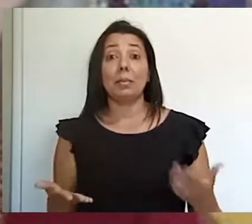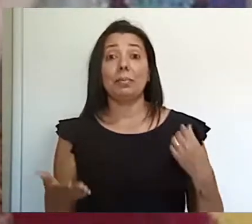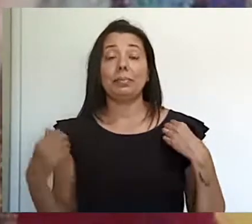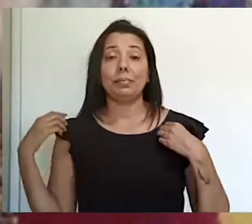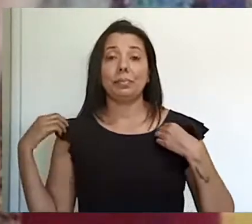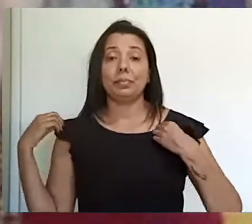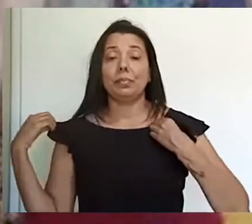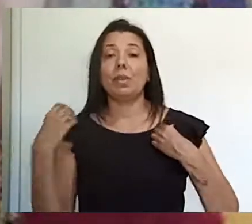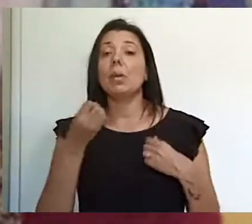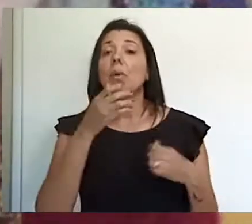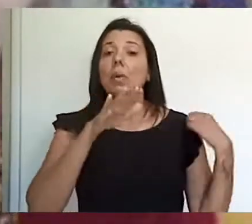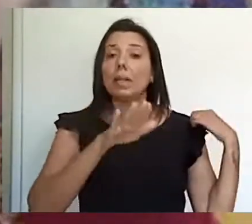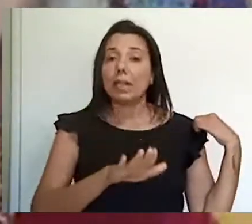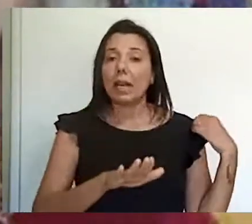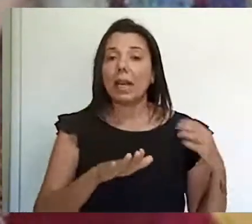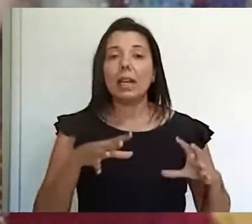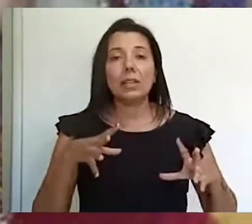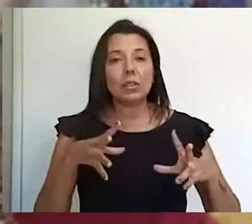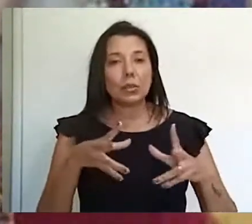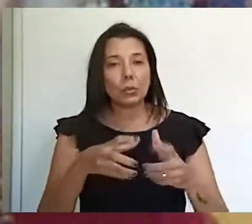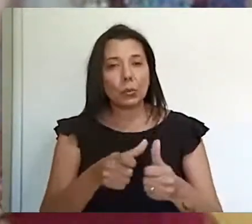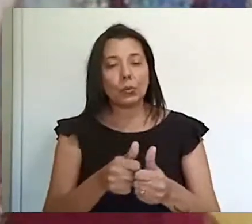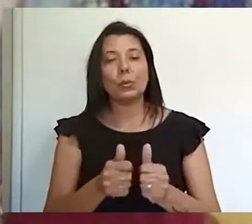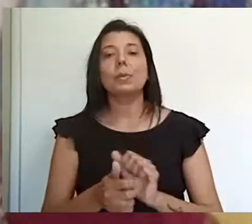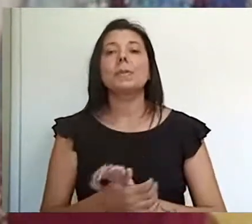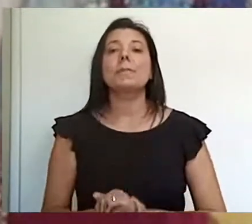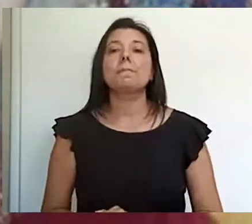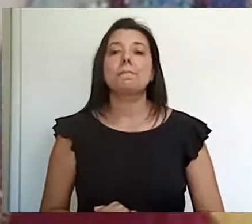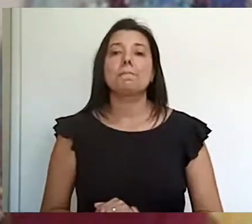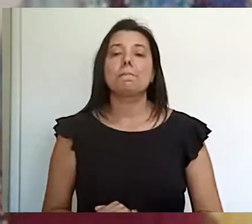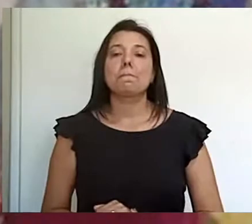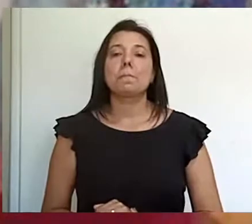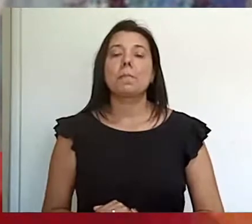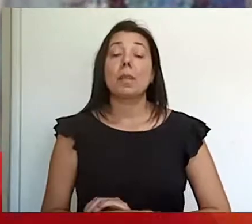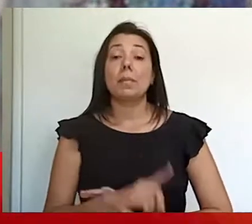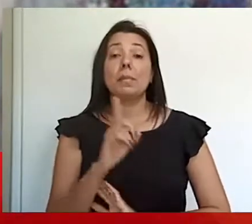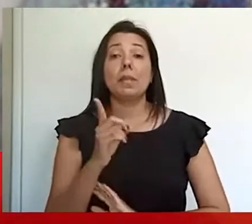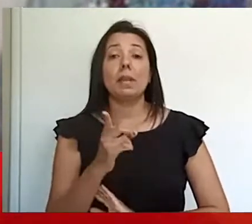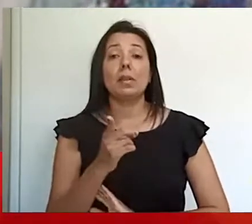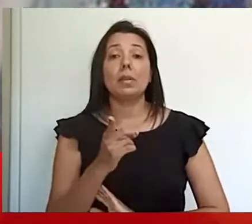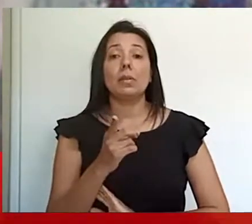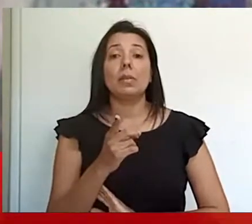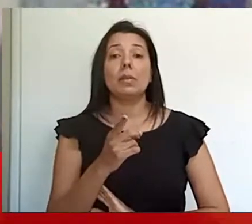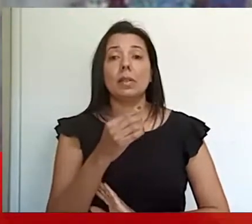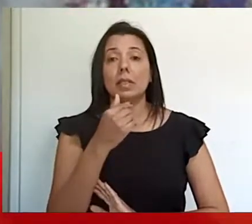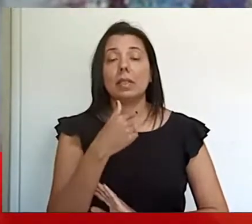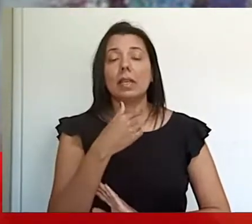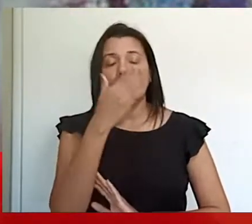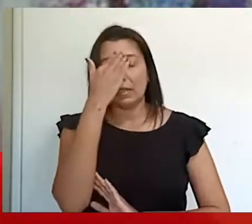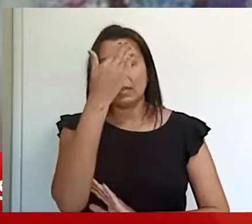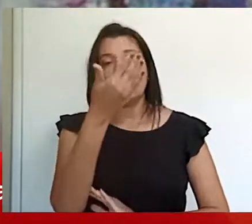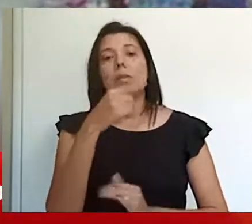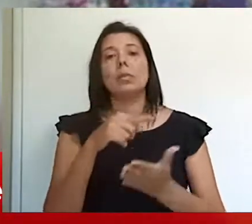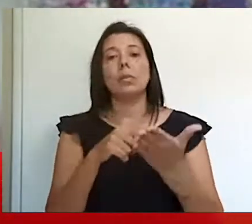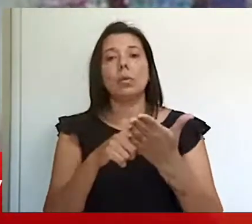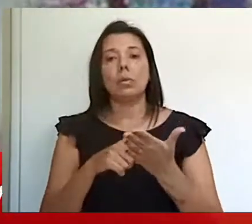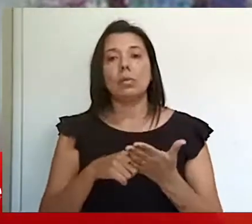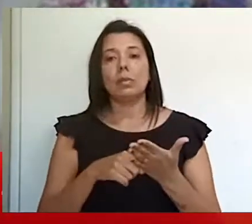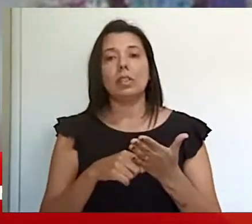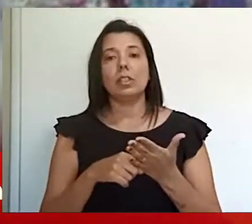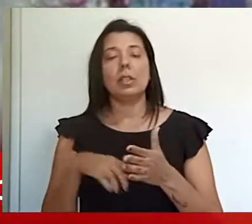a todas e a todos. Em primeiro lugar, gratidão pelo convite. Desde a origem da primeira pessoa